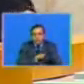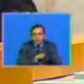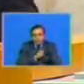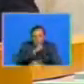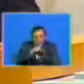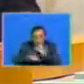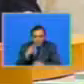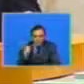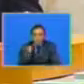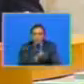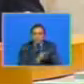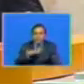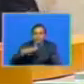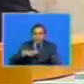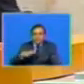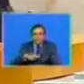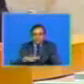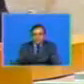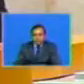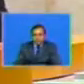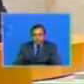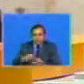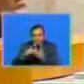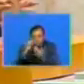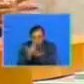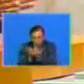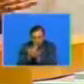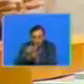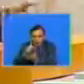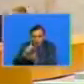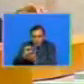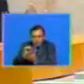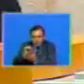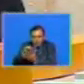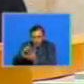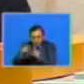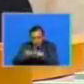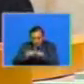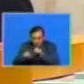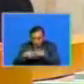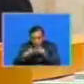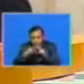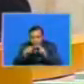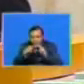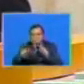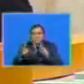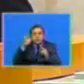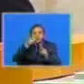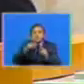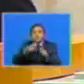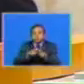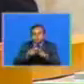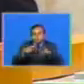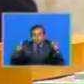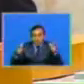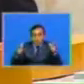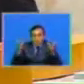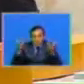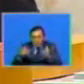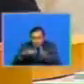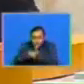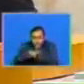a nossa cidade. A escola do parlamento, formada neste período, da dimensão do parlamento que